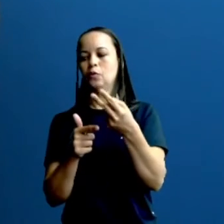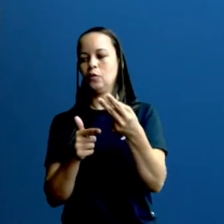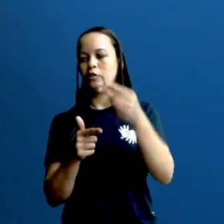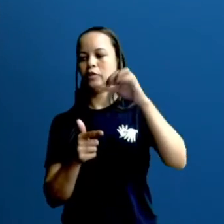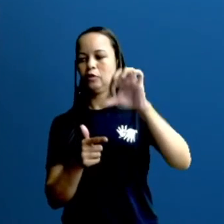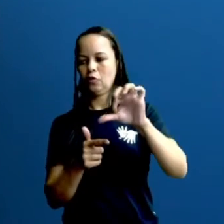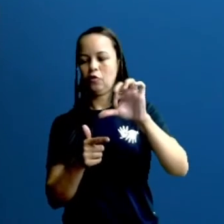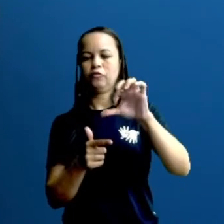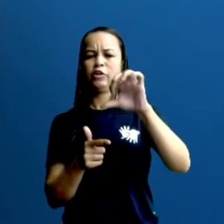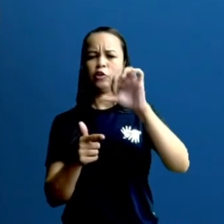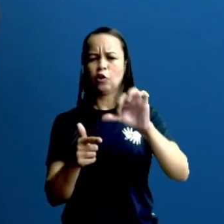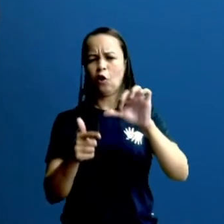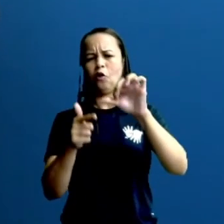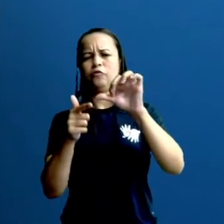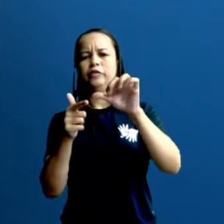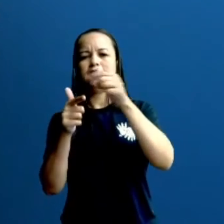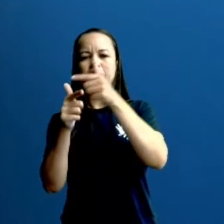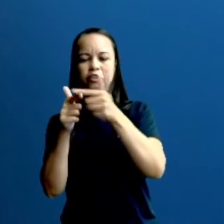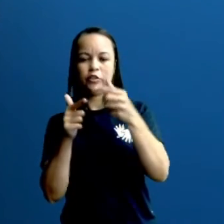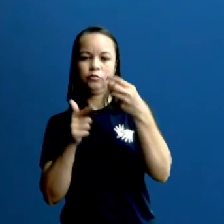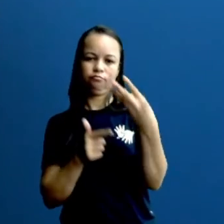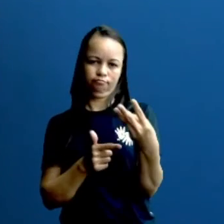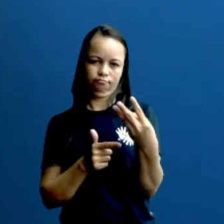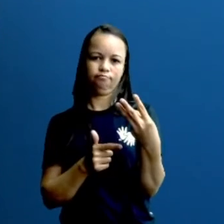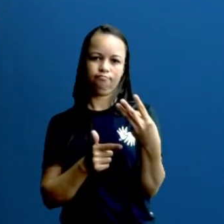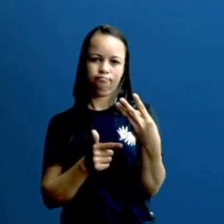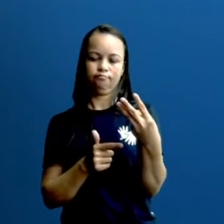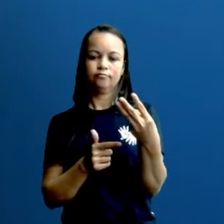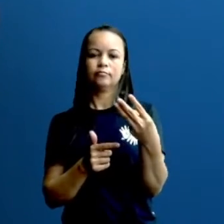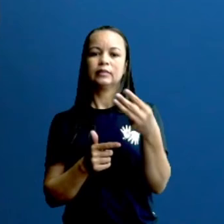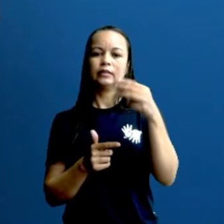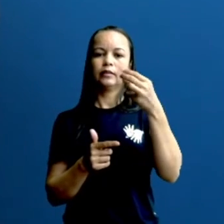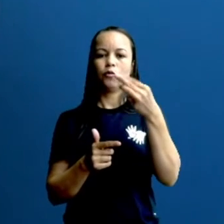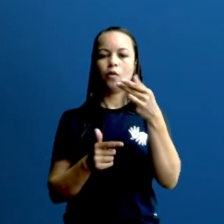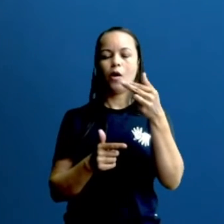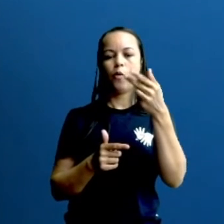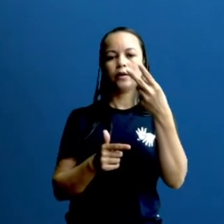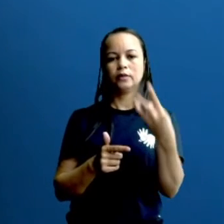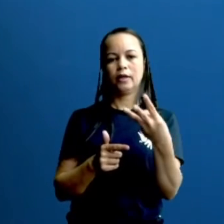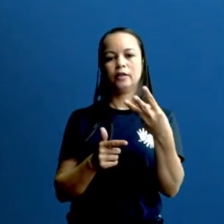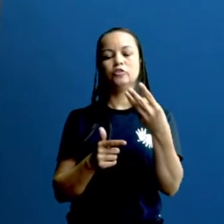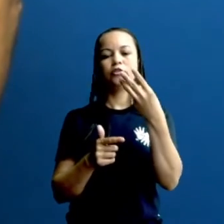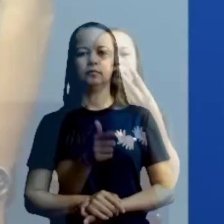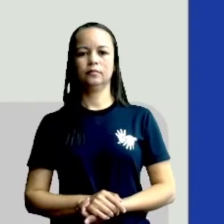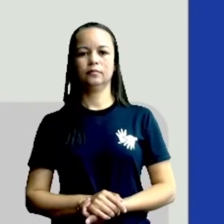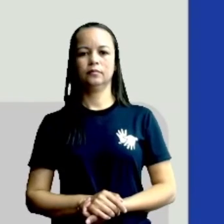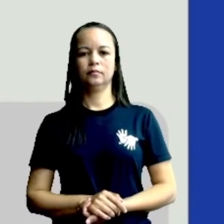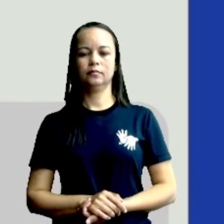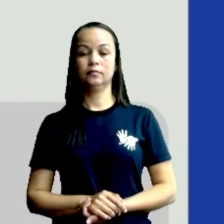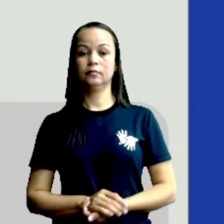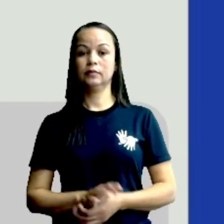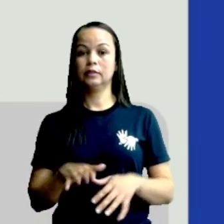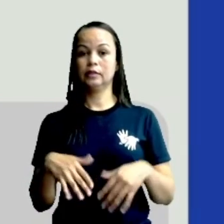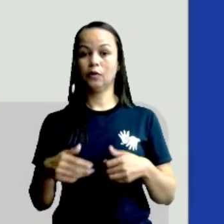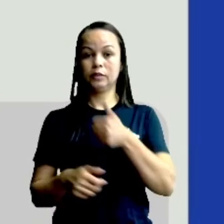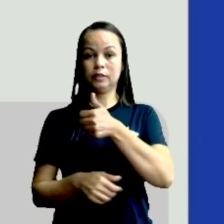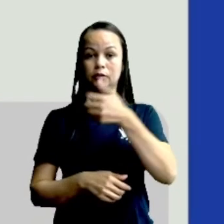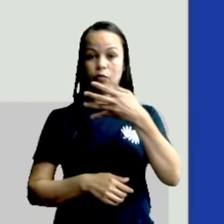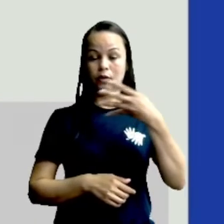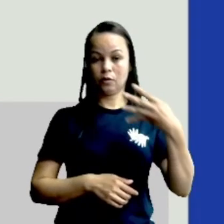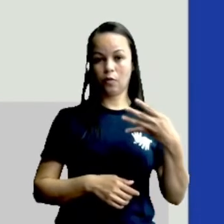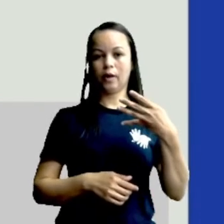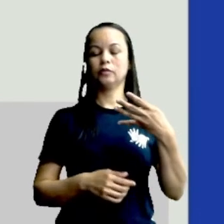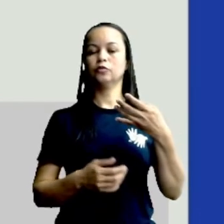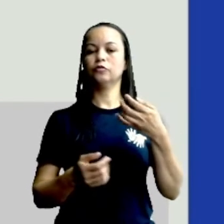por 2 para dar uma resposta inteira, divide por 3, dá 3, por 3 dá 1. Então,